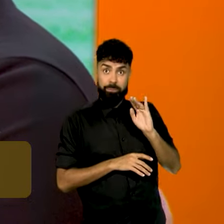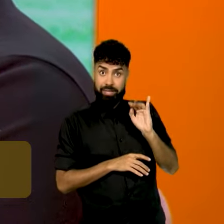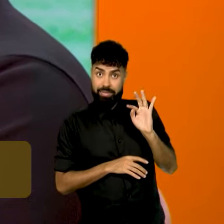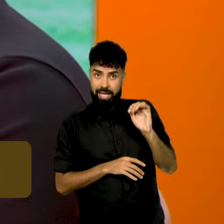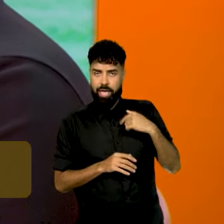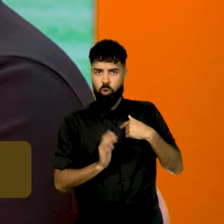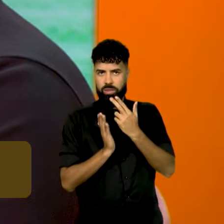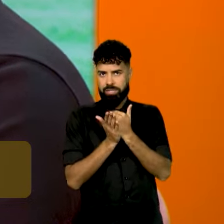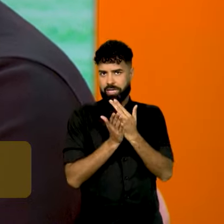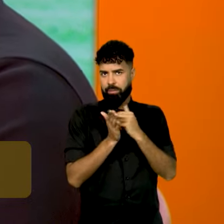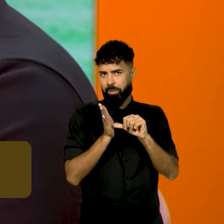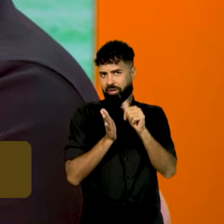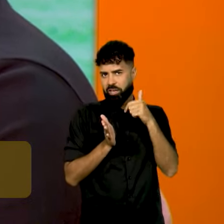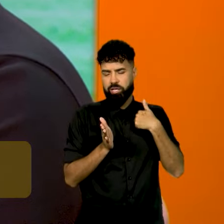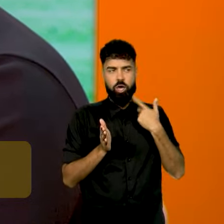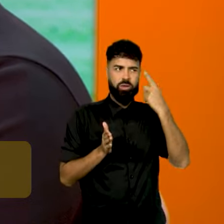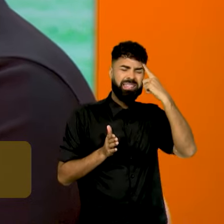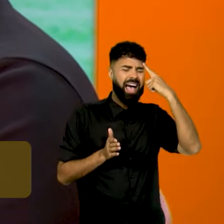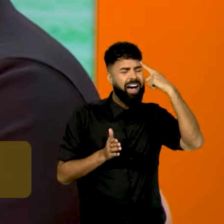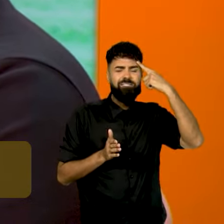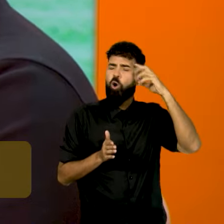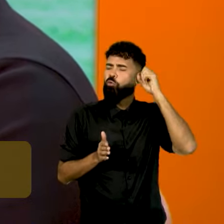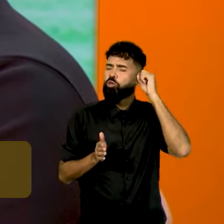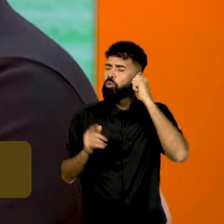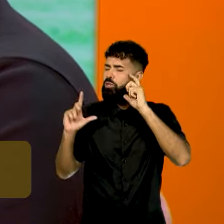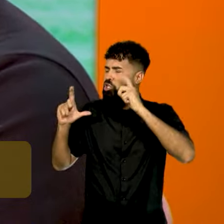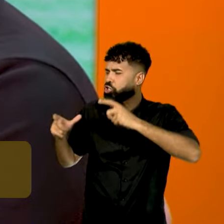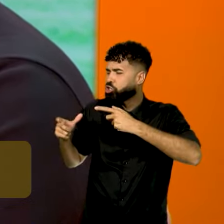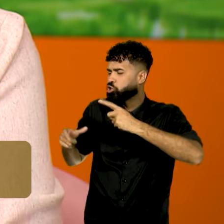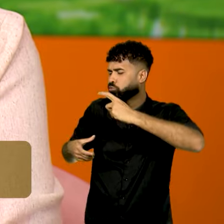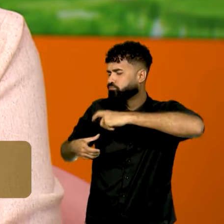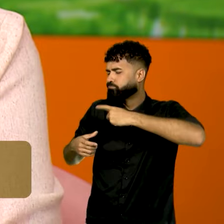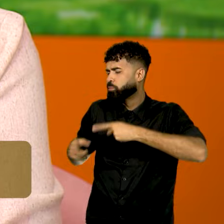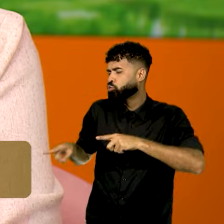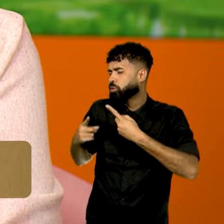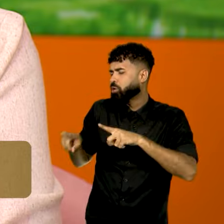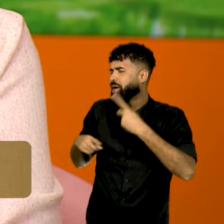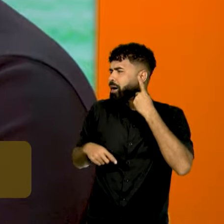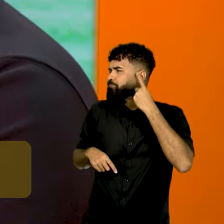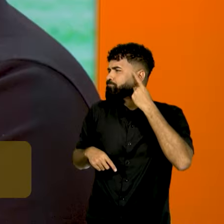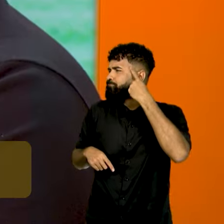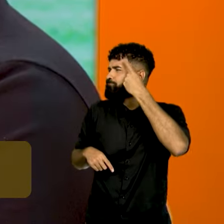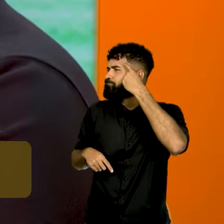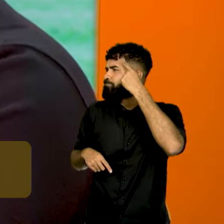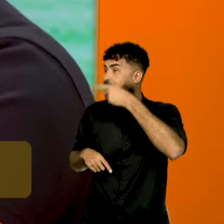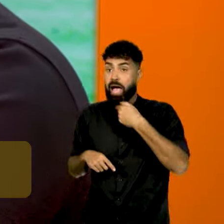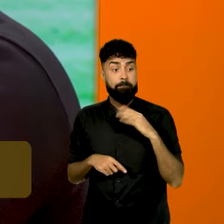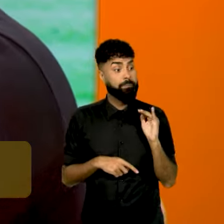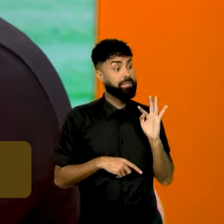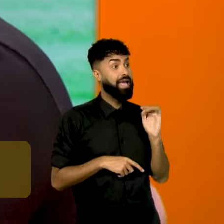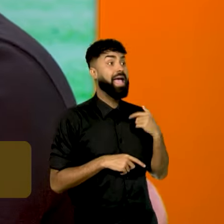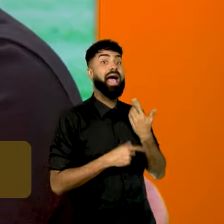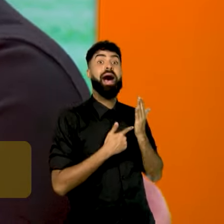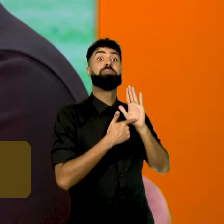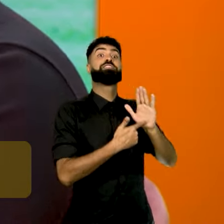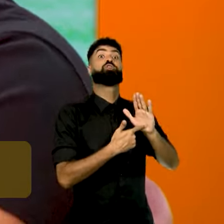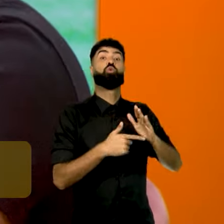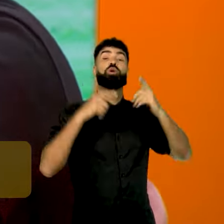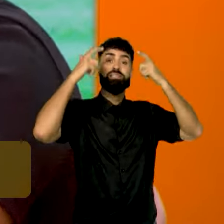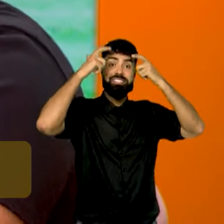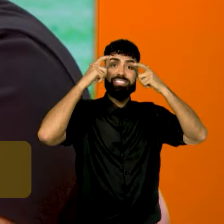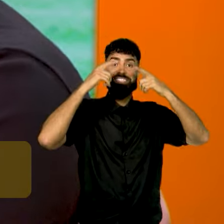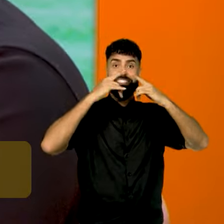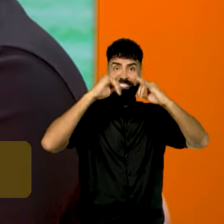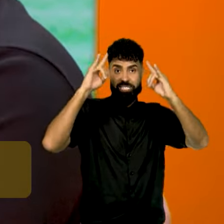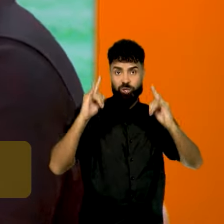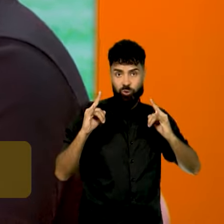o Bita pela primeira vez, estava pirado nesse disco, escutando ele muito, assim. Então, o Bita nasce para ser o apresentador do circo, do